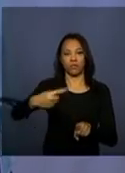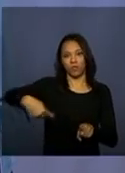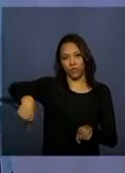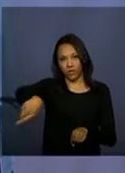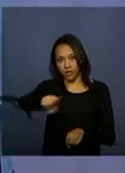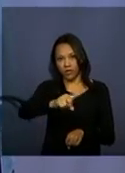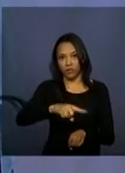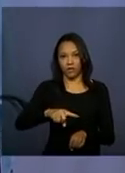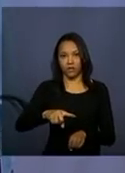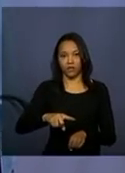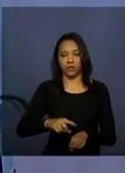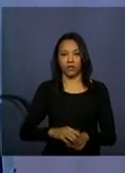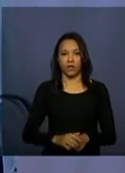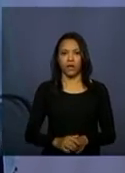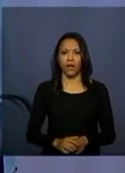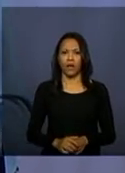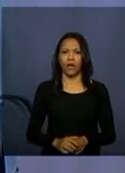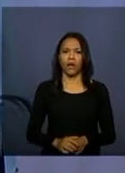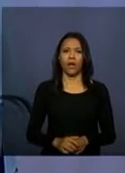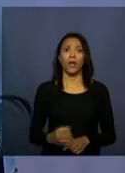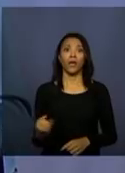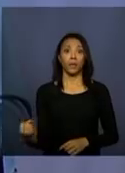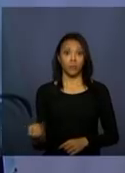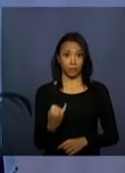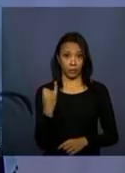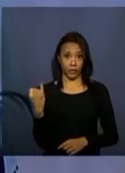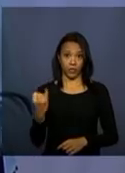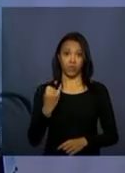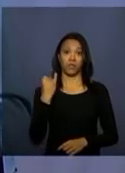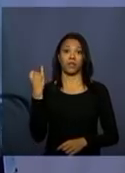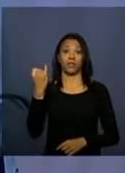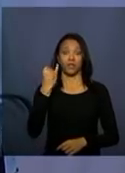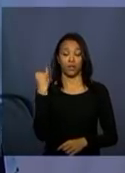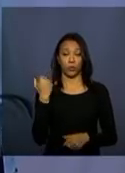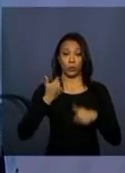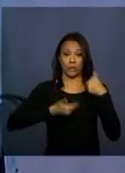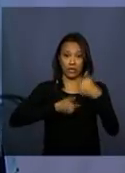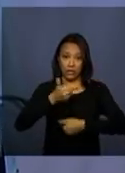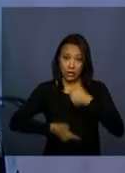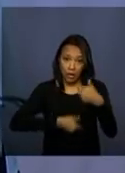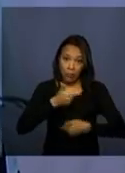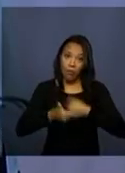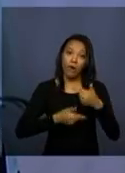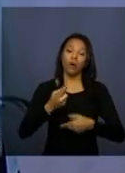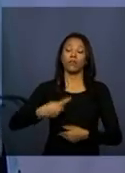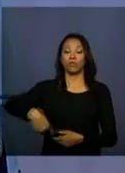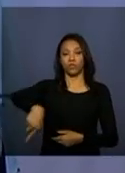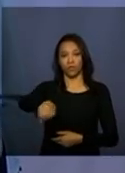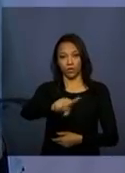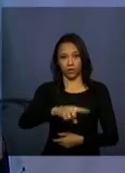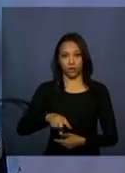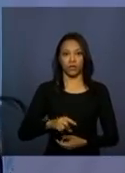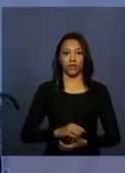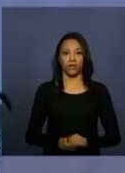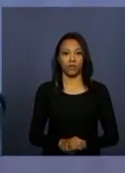que é muito importante o trabalho que vocês executam